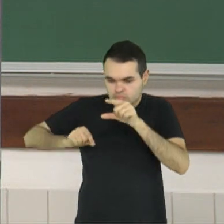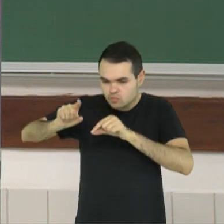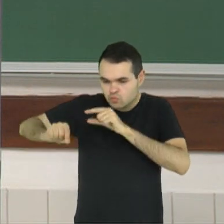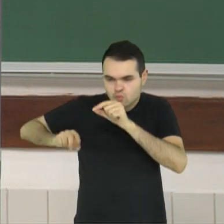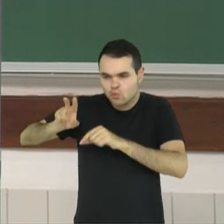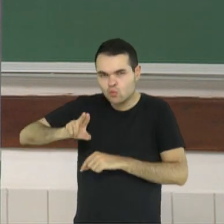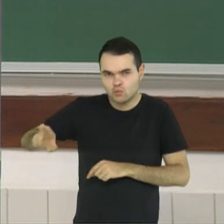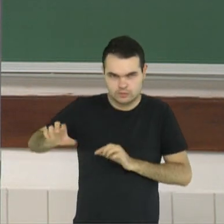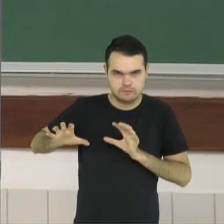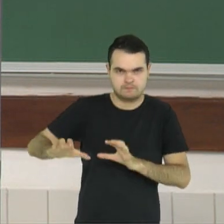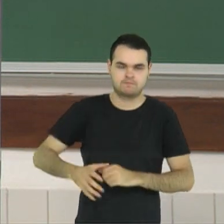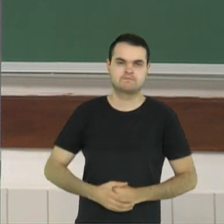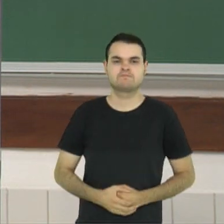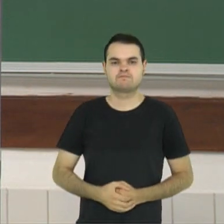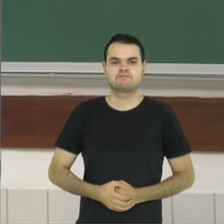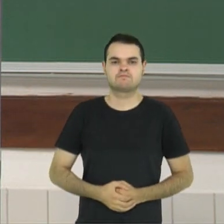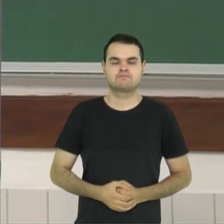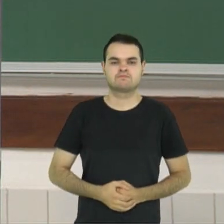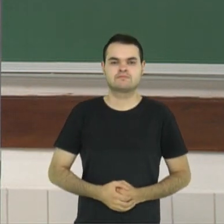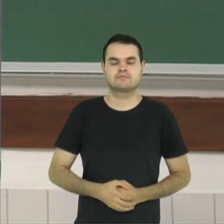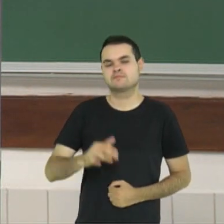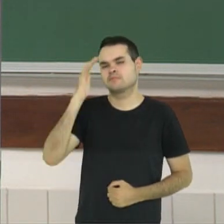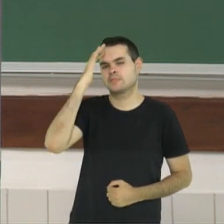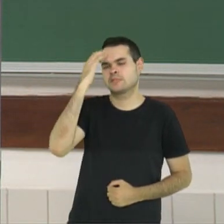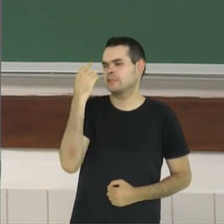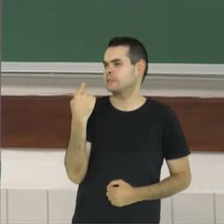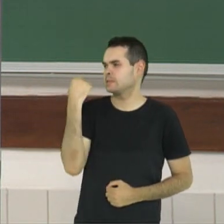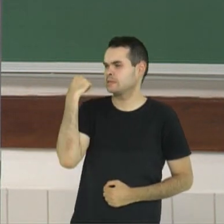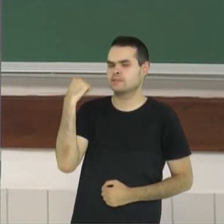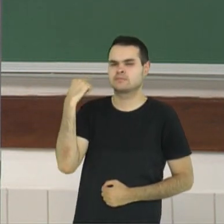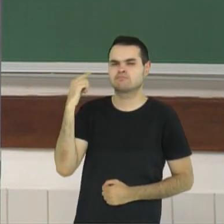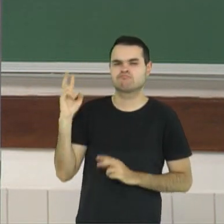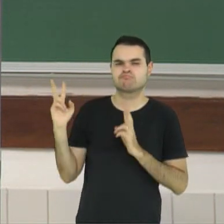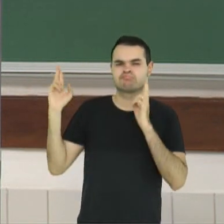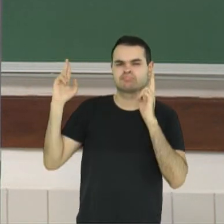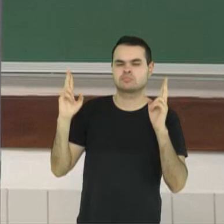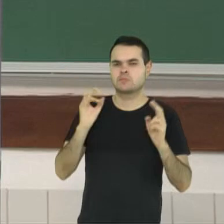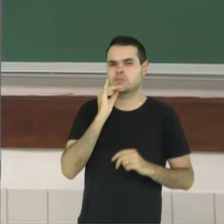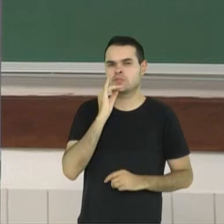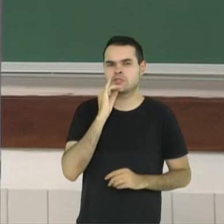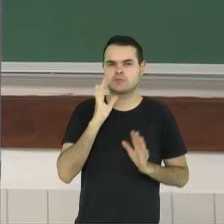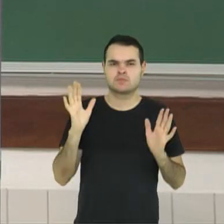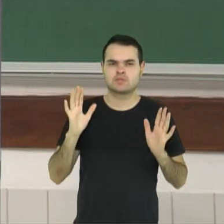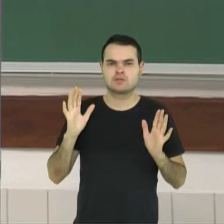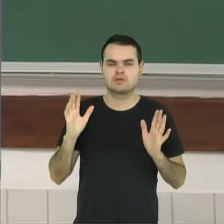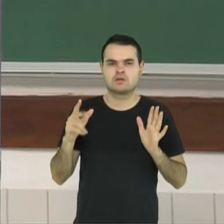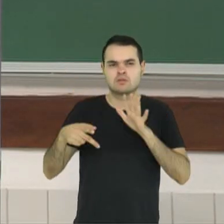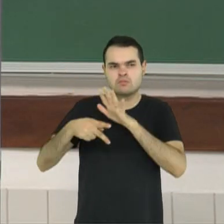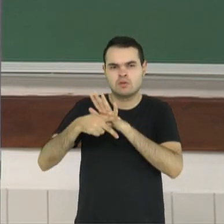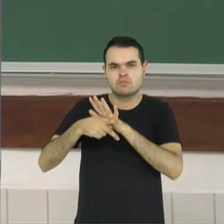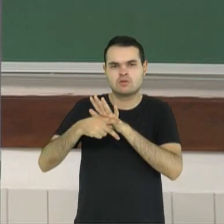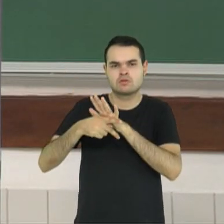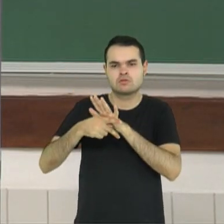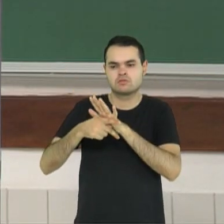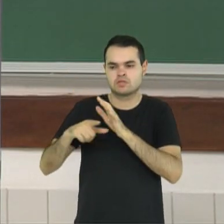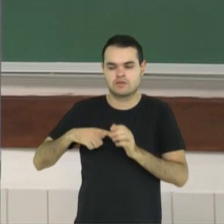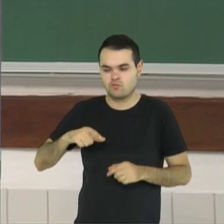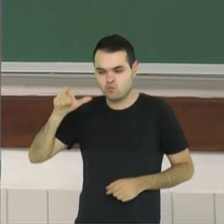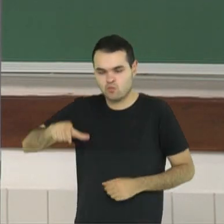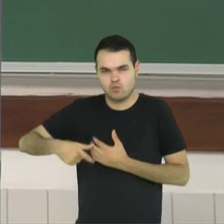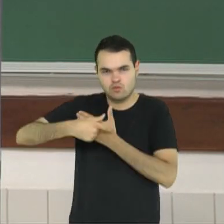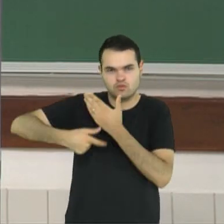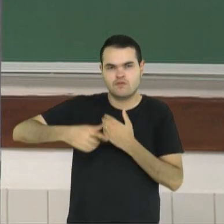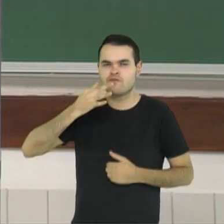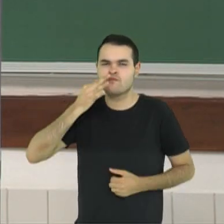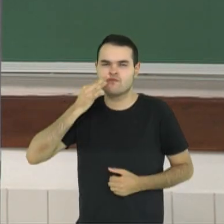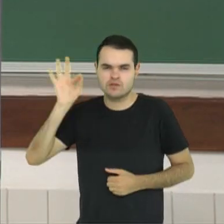termo. Lembrando, gente, se a gente for lá para trás, vamos pegar Marcel Duchamp. Marcel Duchamp, ele é francês, ele já era